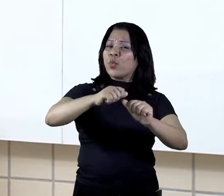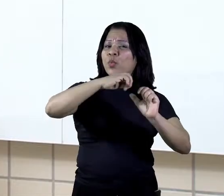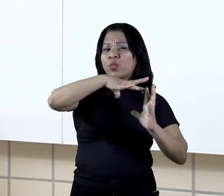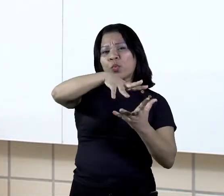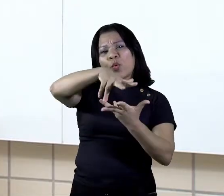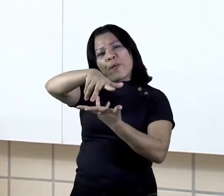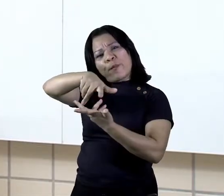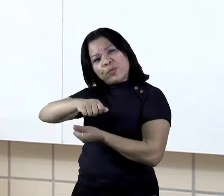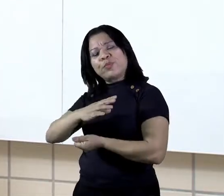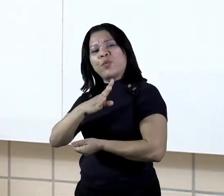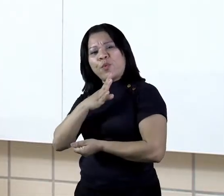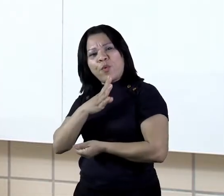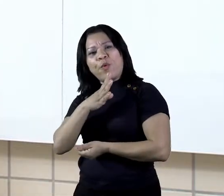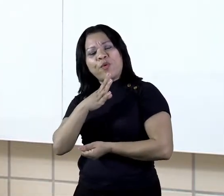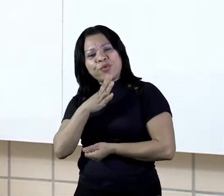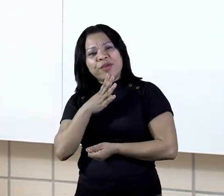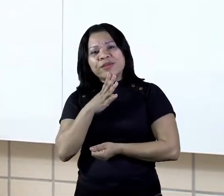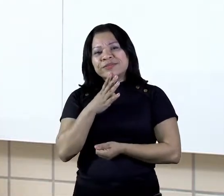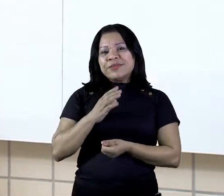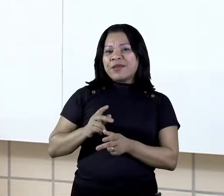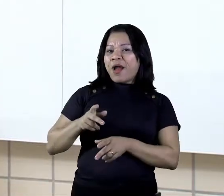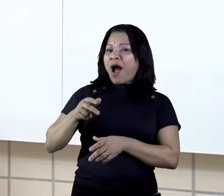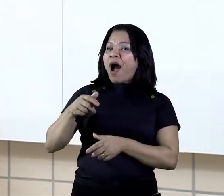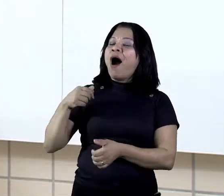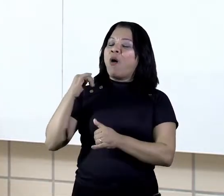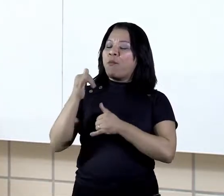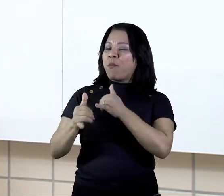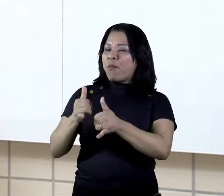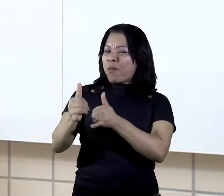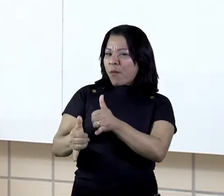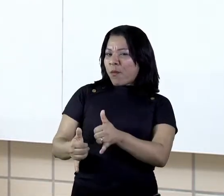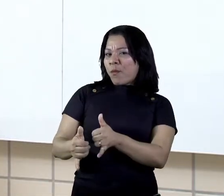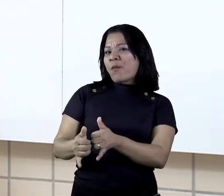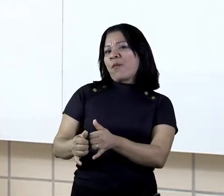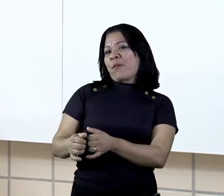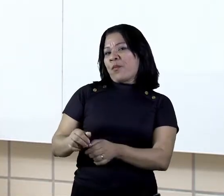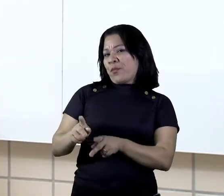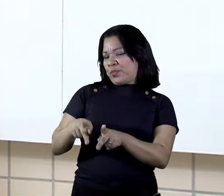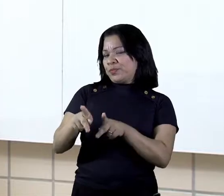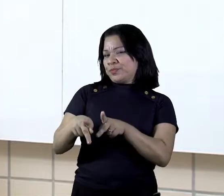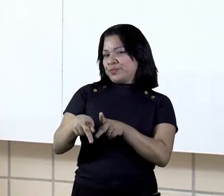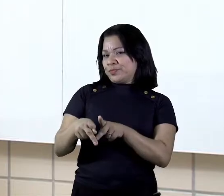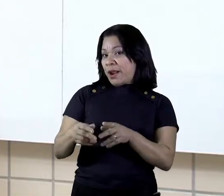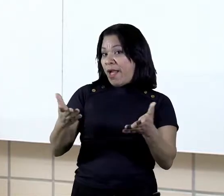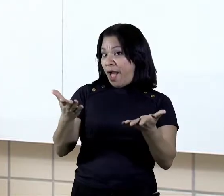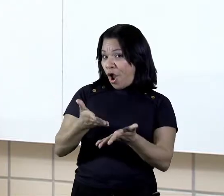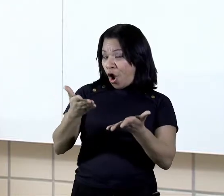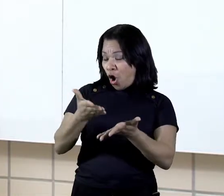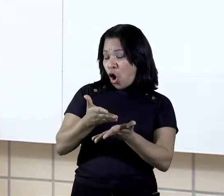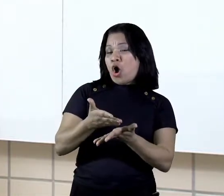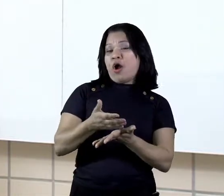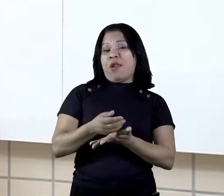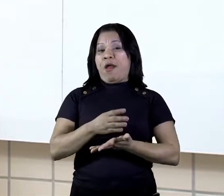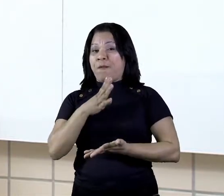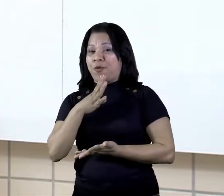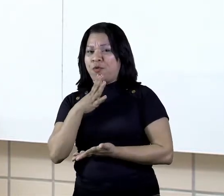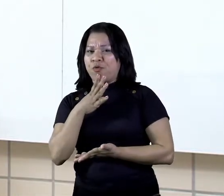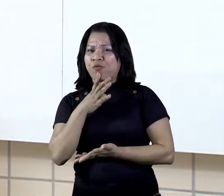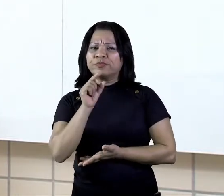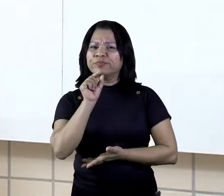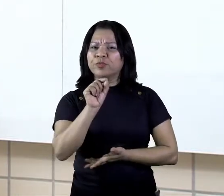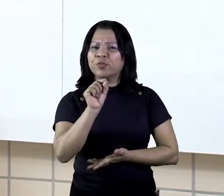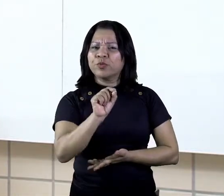e conhece os contos populares. Hoje nós vamos conhecer um conto popular brasileiro que se chama